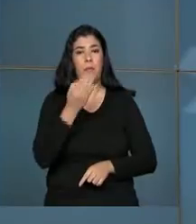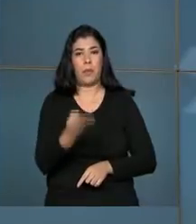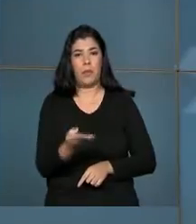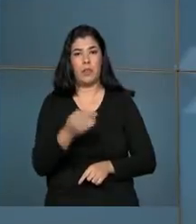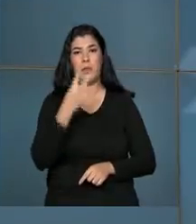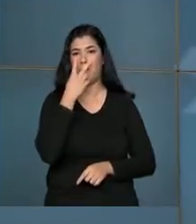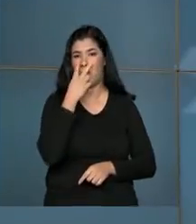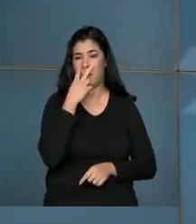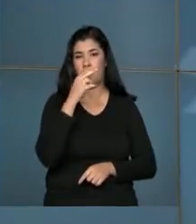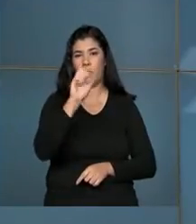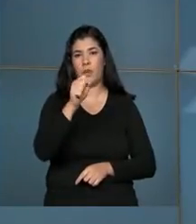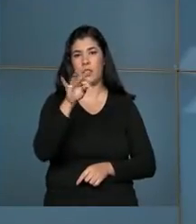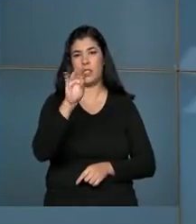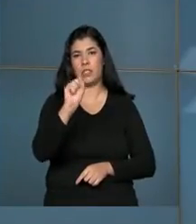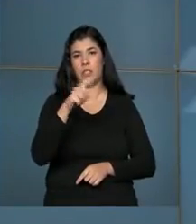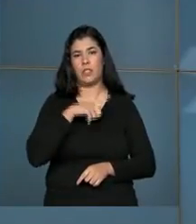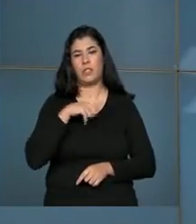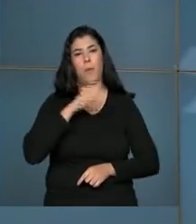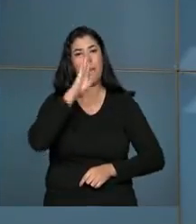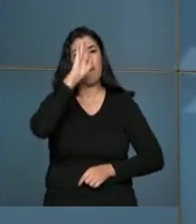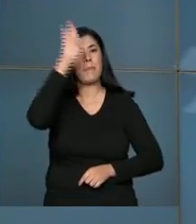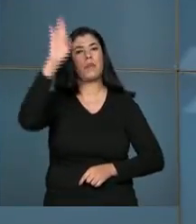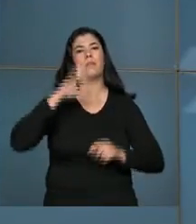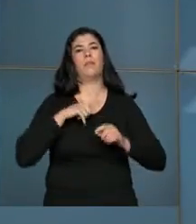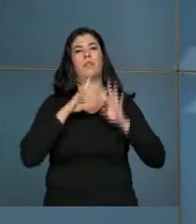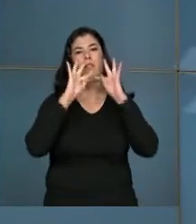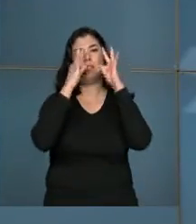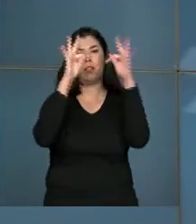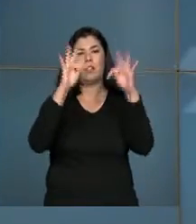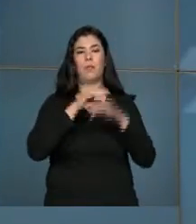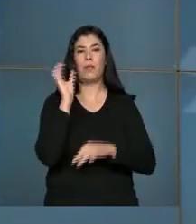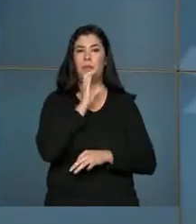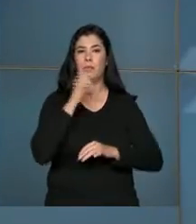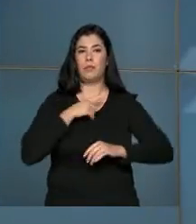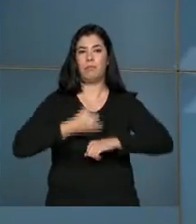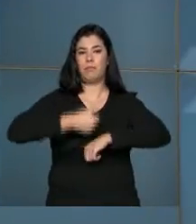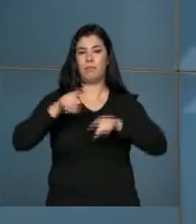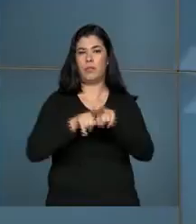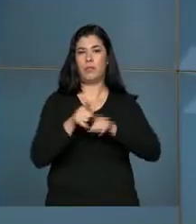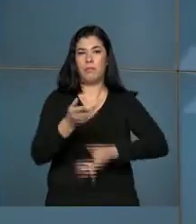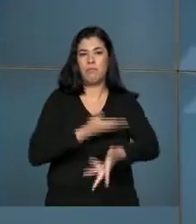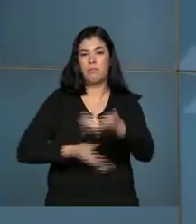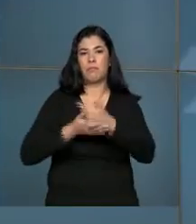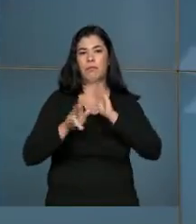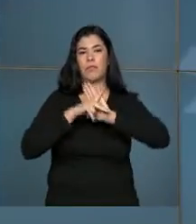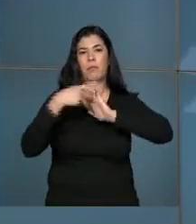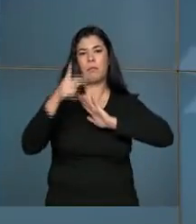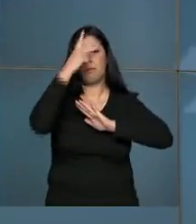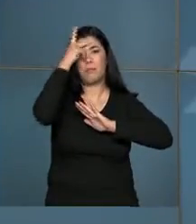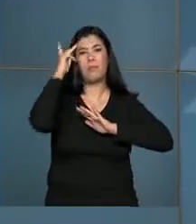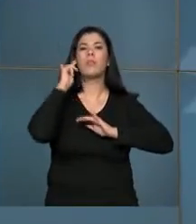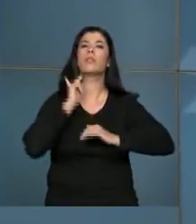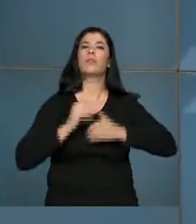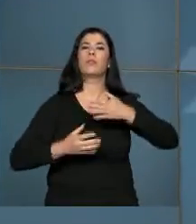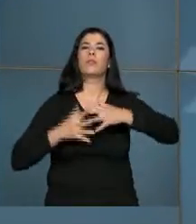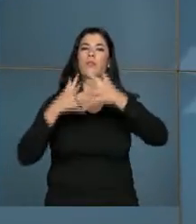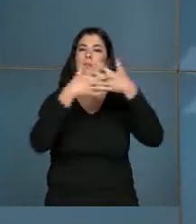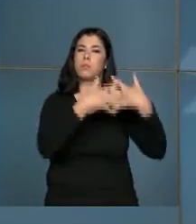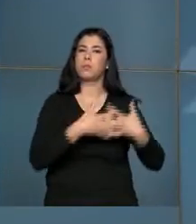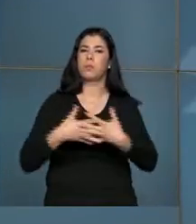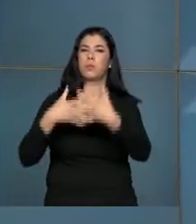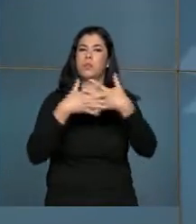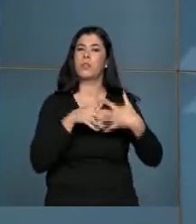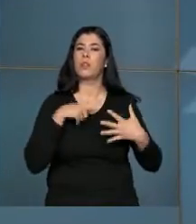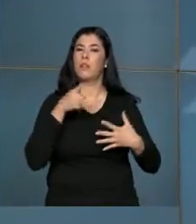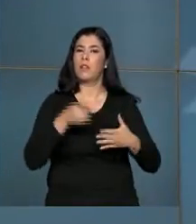um dos principais do país, vem utilizando a tecnologia para agilizar e melhorar o atendimento aos caminhoneiros. Afinal, é